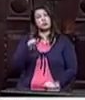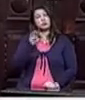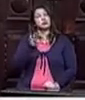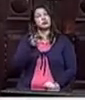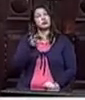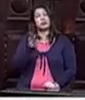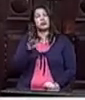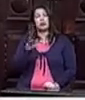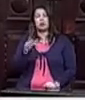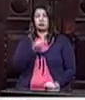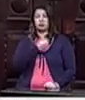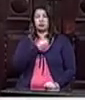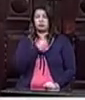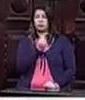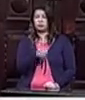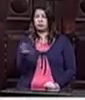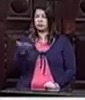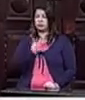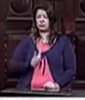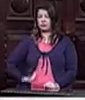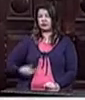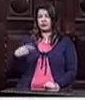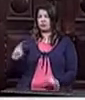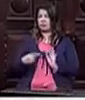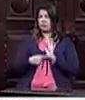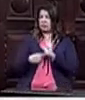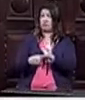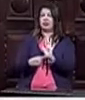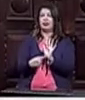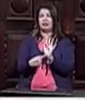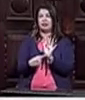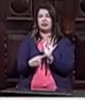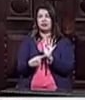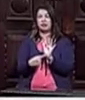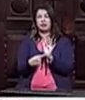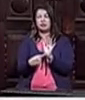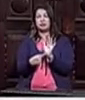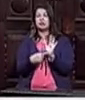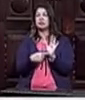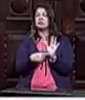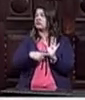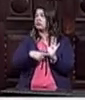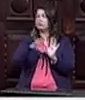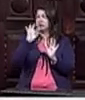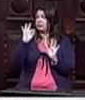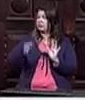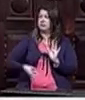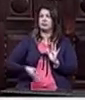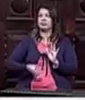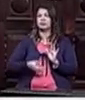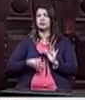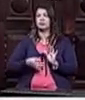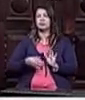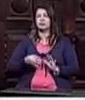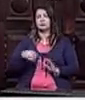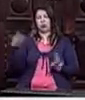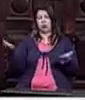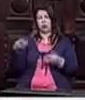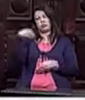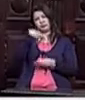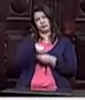os números apresentados pelo próprio governo, deputada Ana Paula, configuram neste documento que nós estamos votando